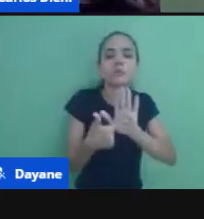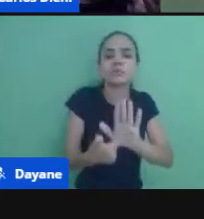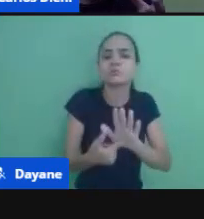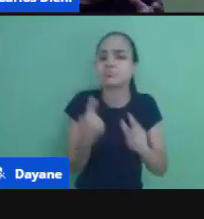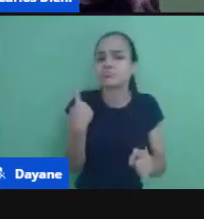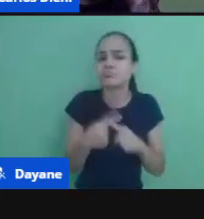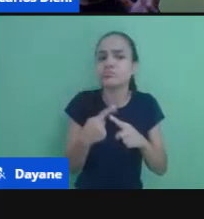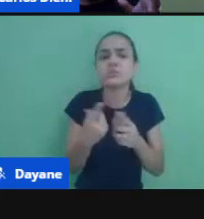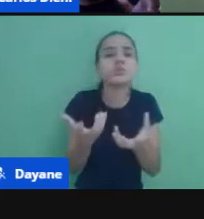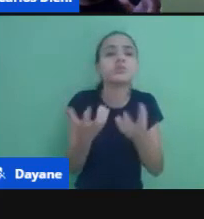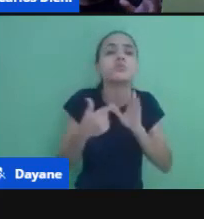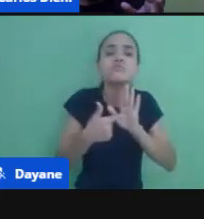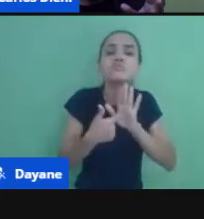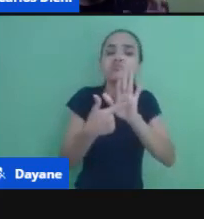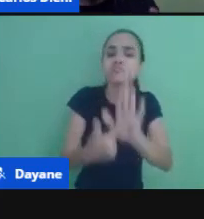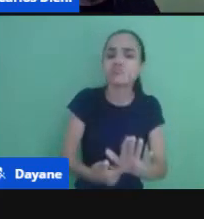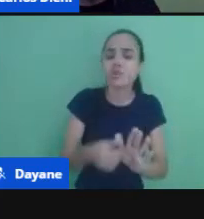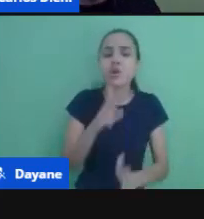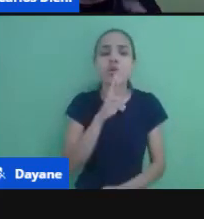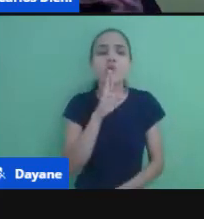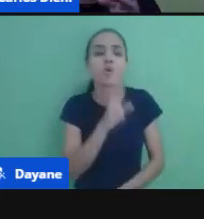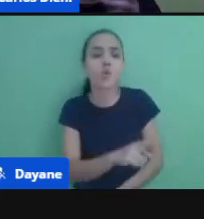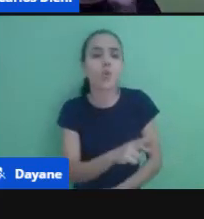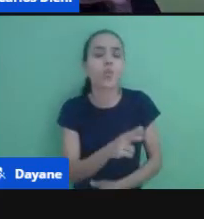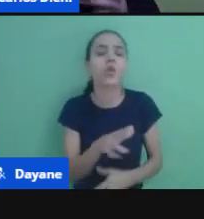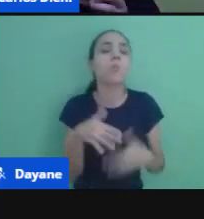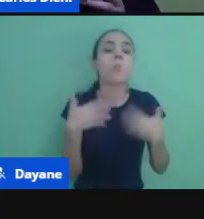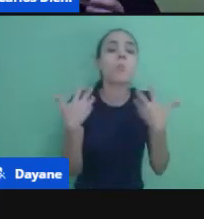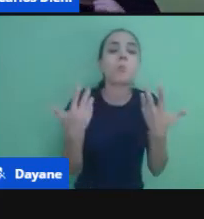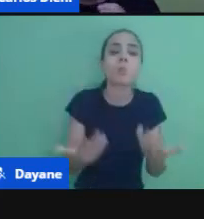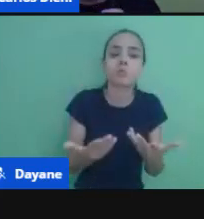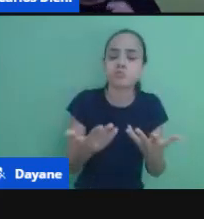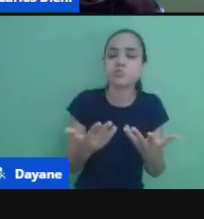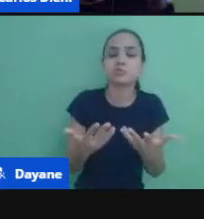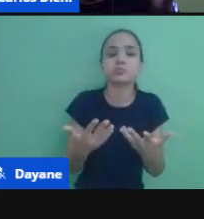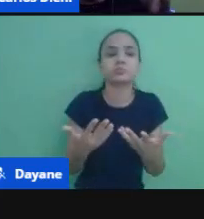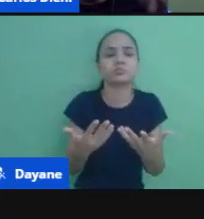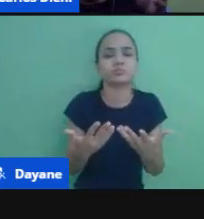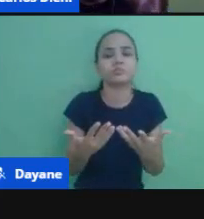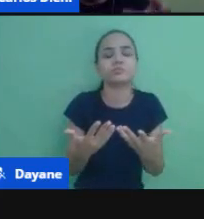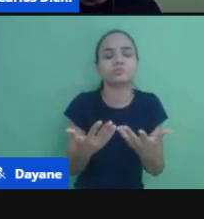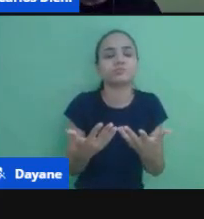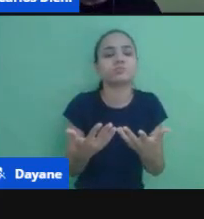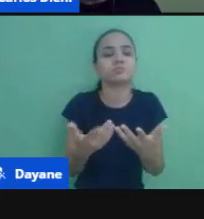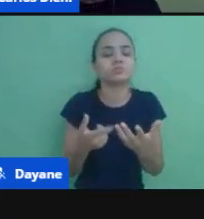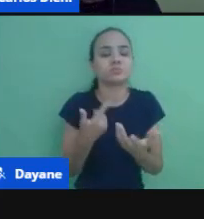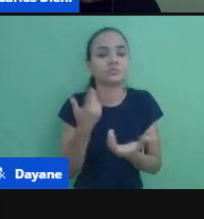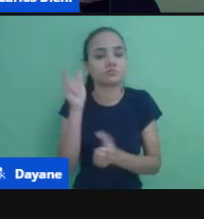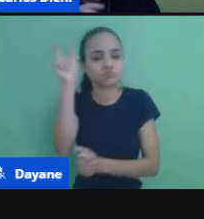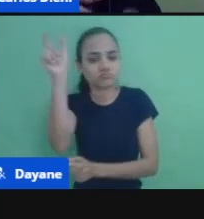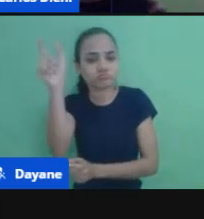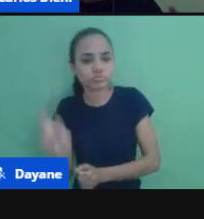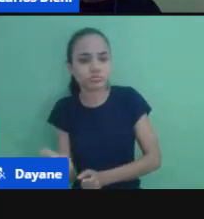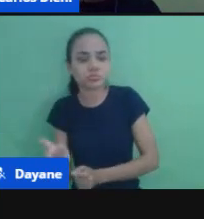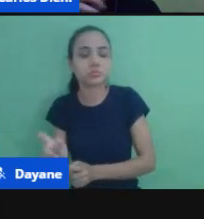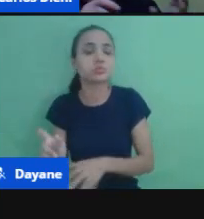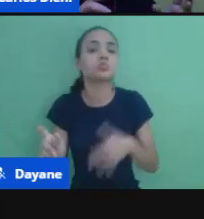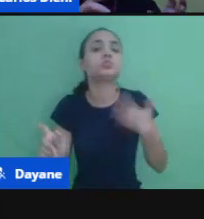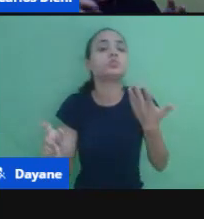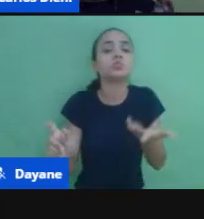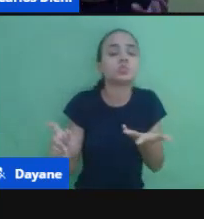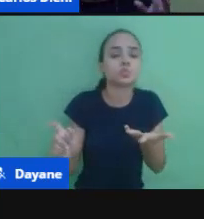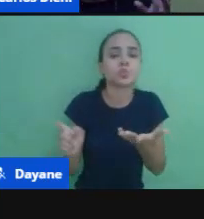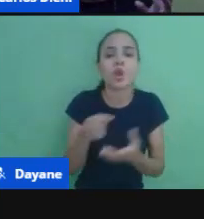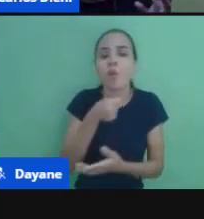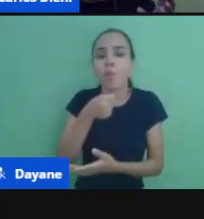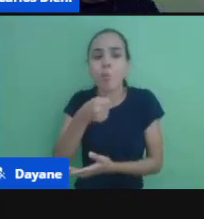Que resultado que eu quero obter com isso? Quem que vai ser o meu personagem? Eu vou entrevistar alguém? Quem que vai